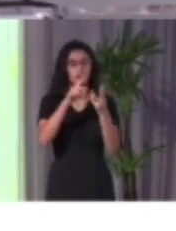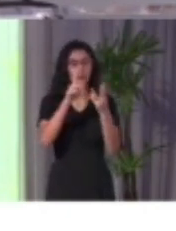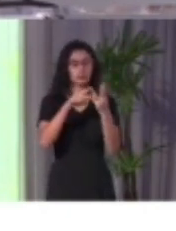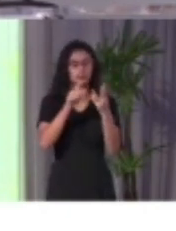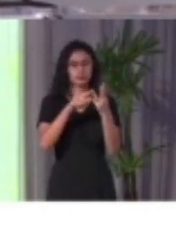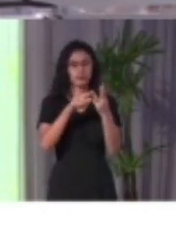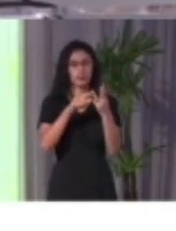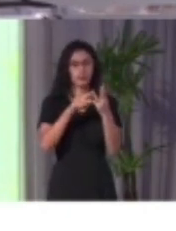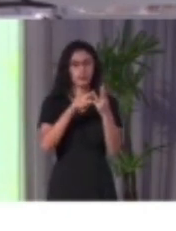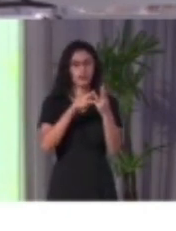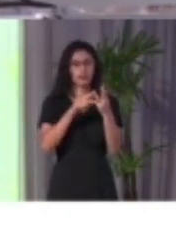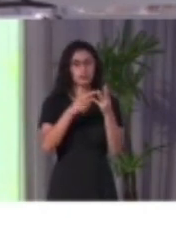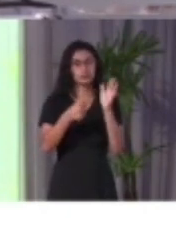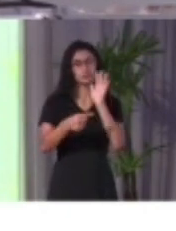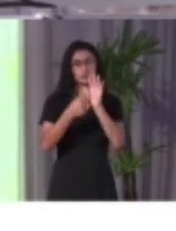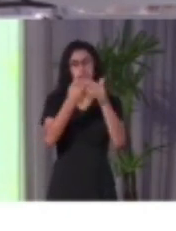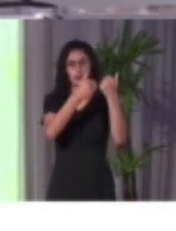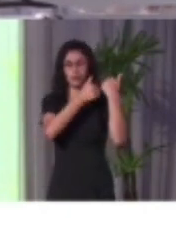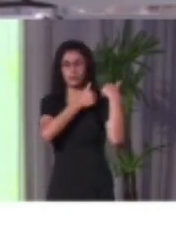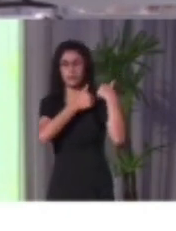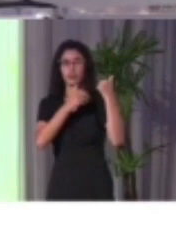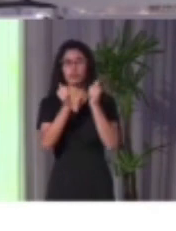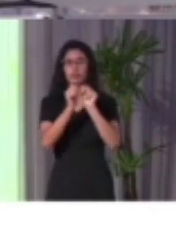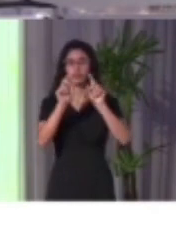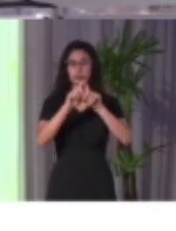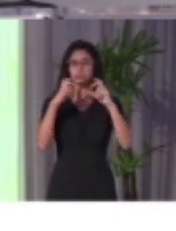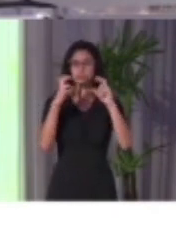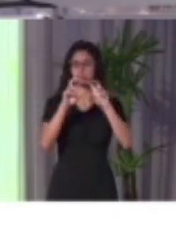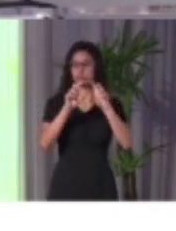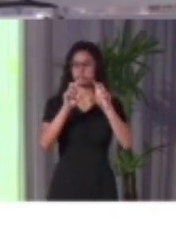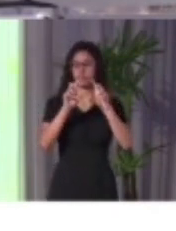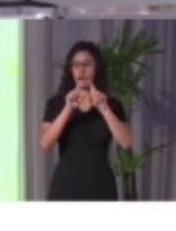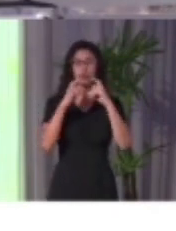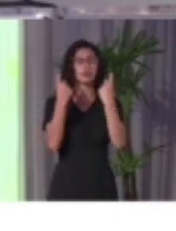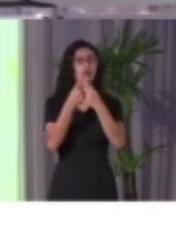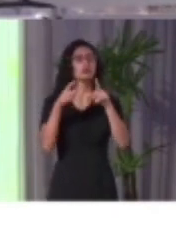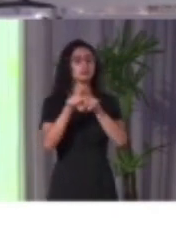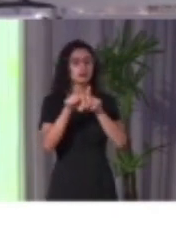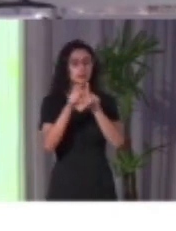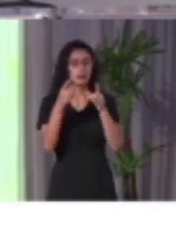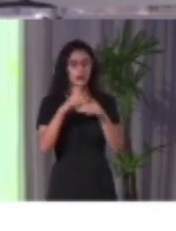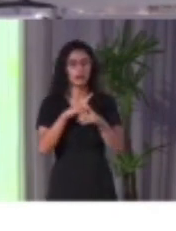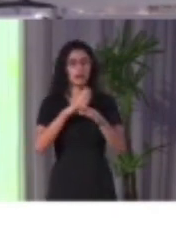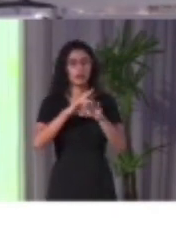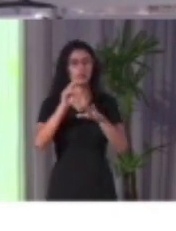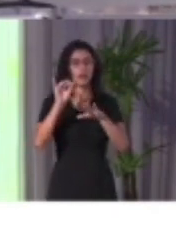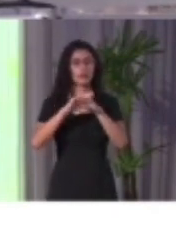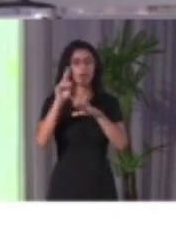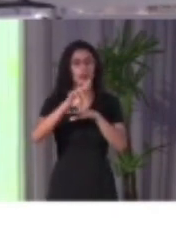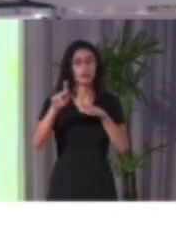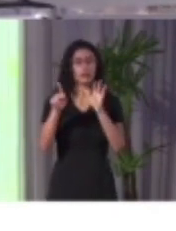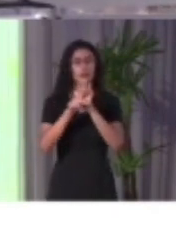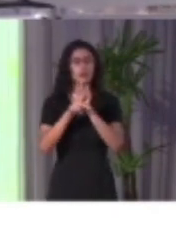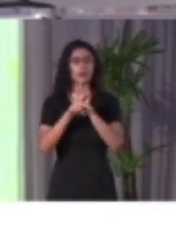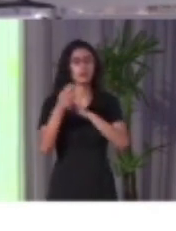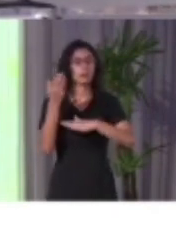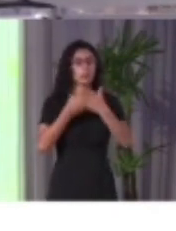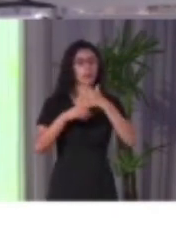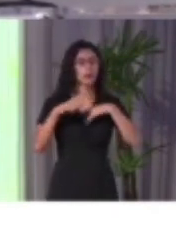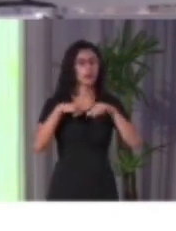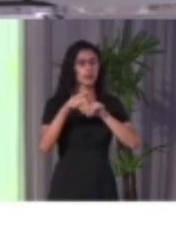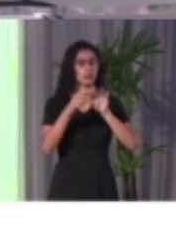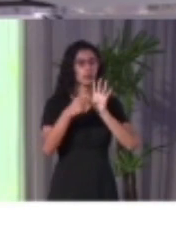fim, o membro da plenária, do comitê, né, antigamente plenária, então comitê, atual comitê, que vai fazer uso dessa contribuição e vai dar a